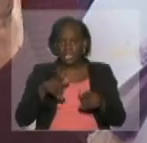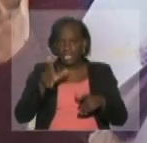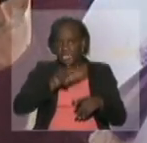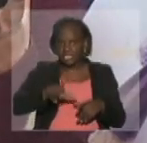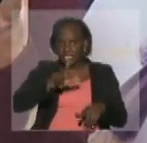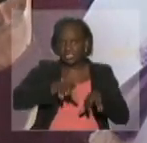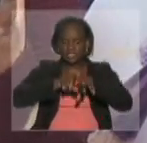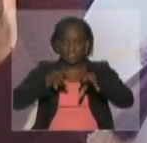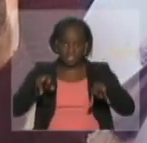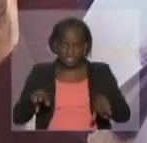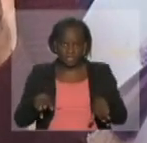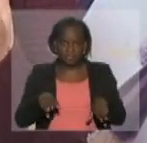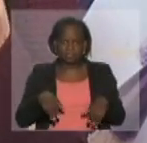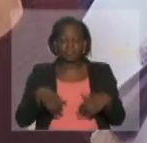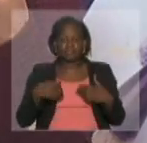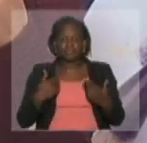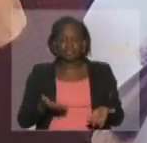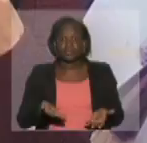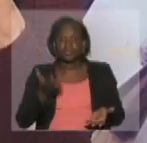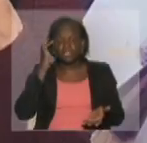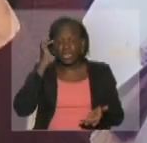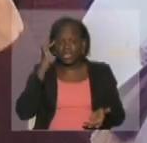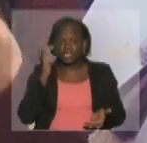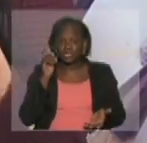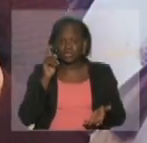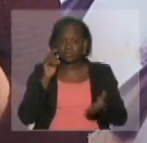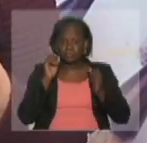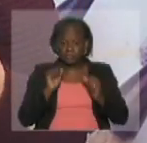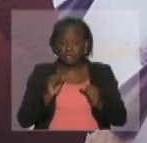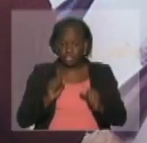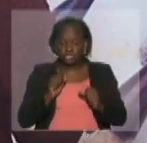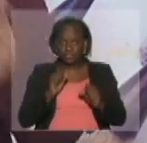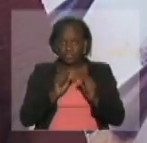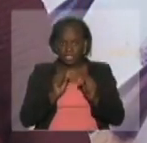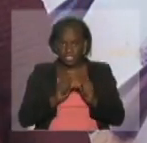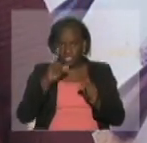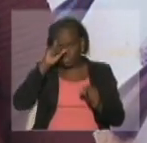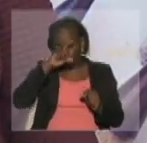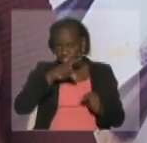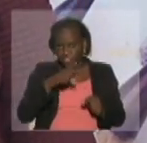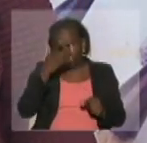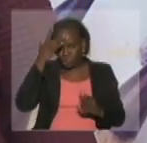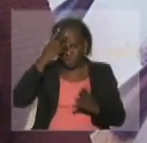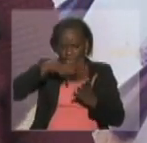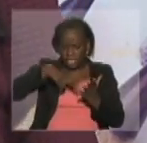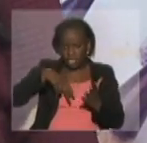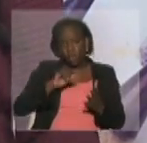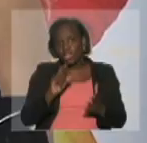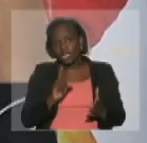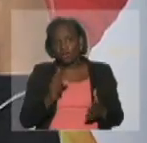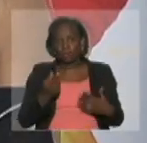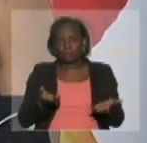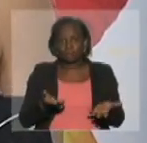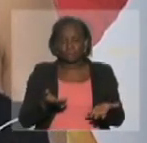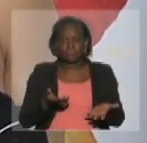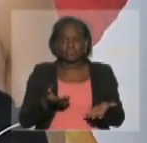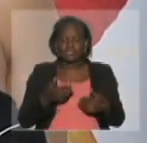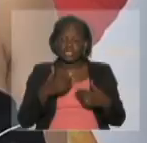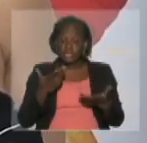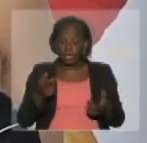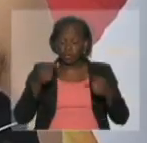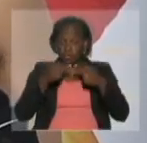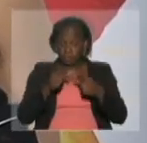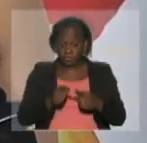literárias diferentes, né? Você acha que isso pode se constituir um desafio para o leitor ou não? Nesse